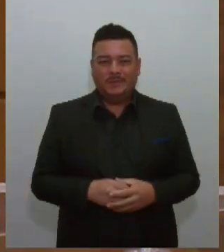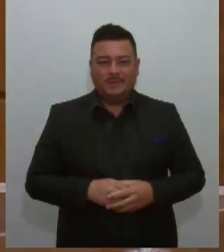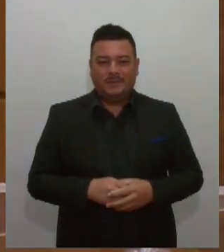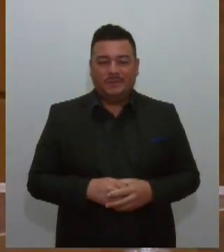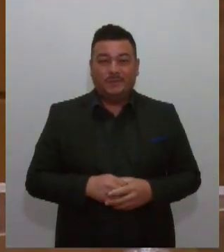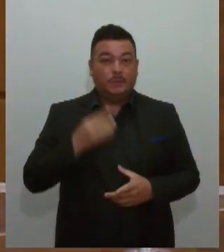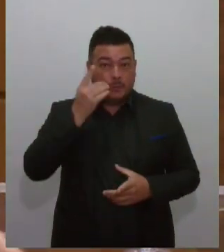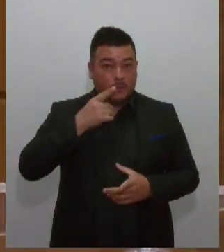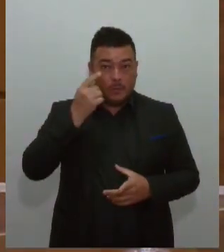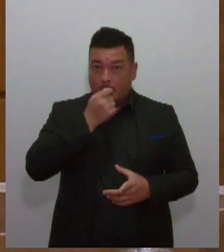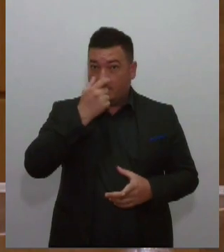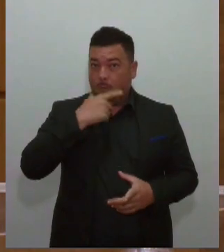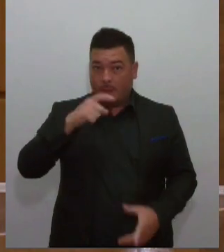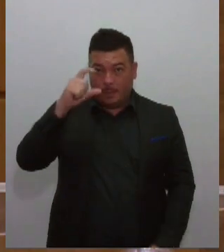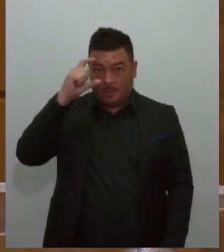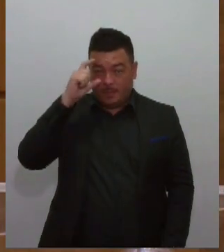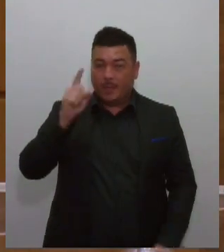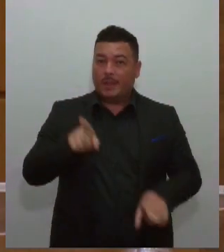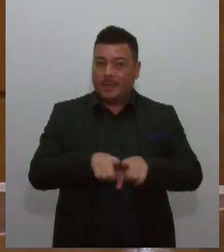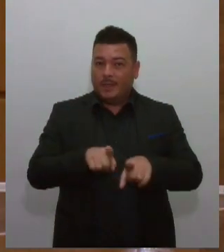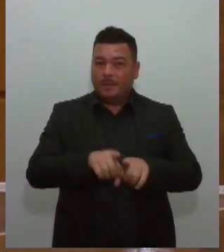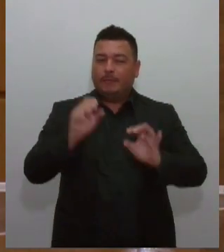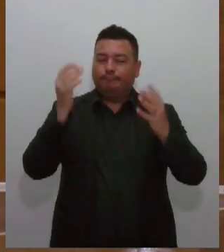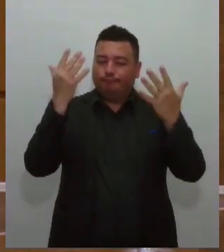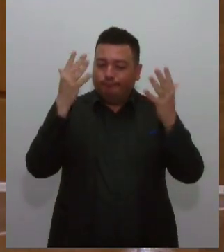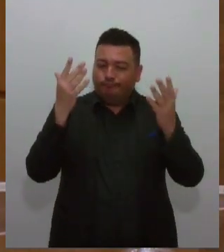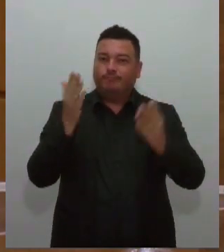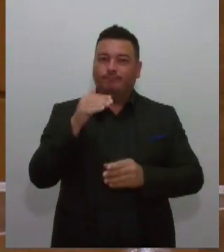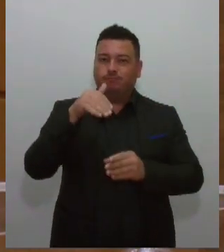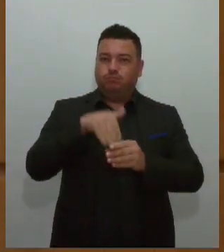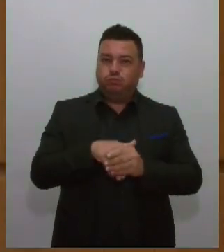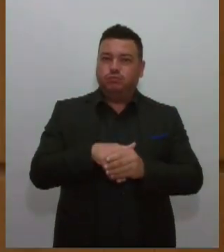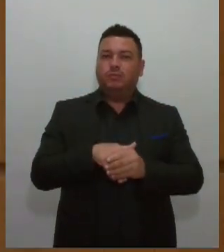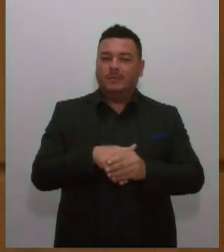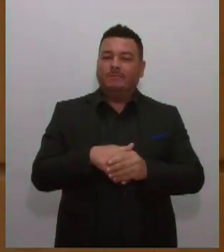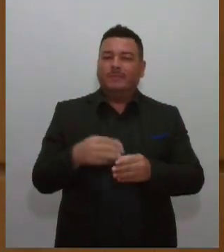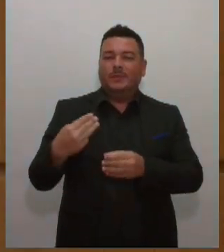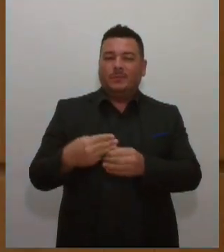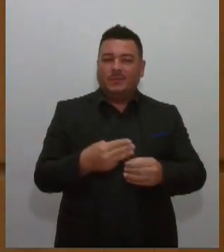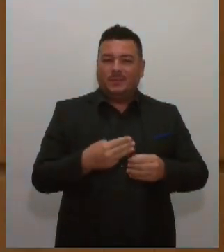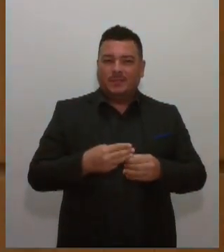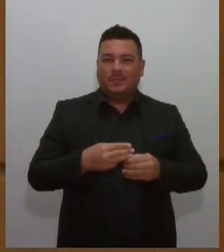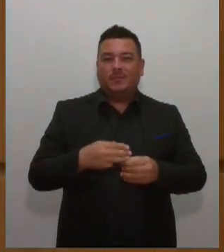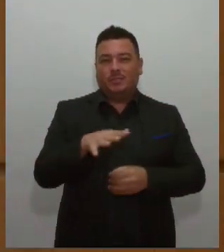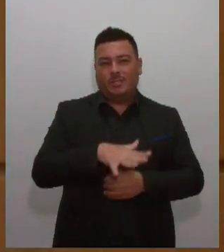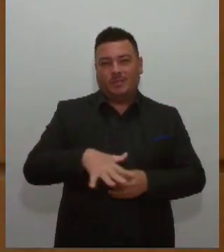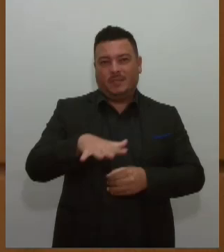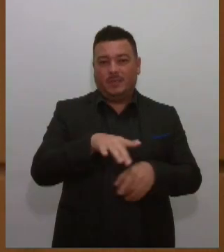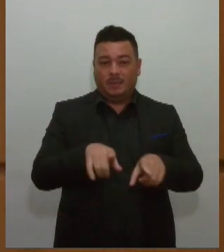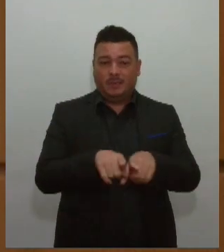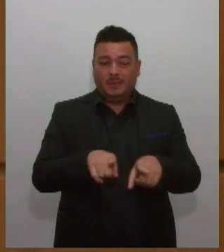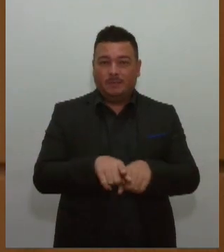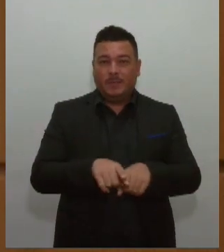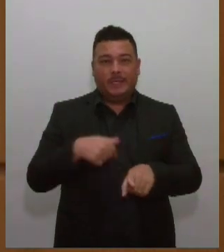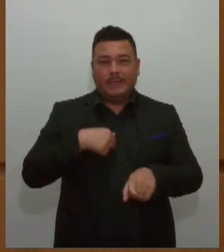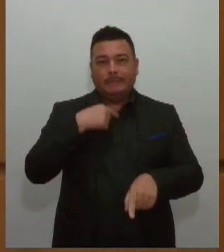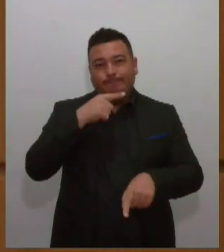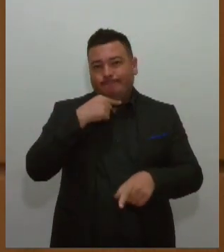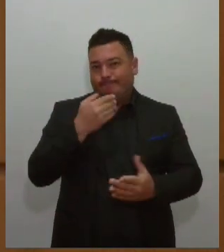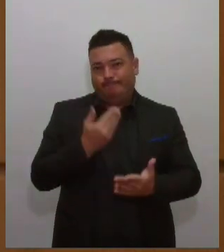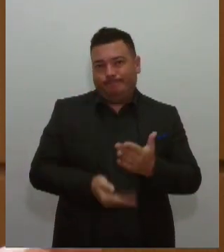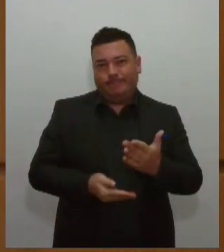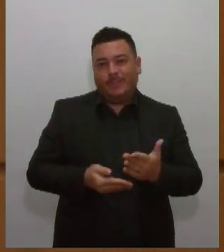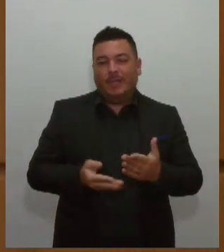grande expediente parabenizando o pleito nas eleições municipais de uma forma geral. E mesmo não tendo sido eleito à Prefeitura de Ribeirópolis,